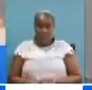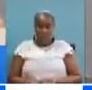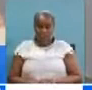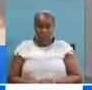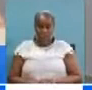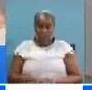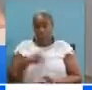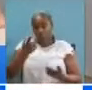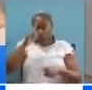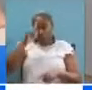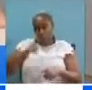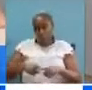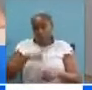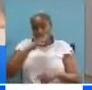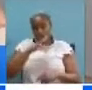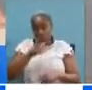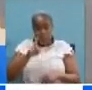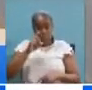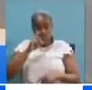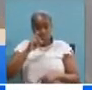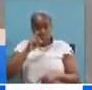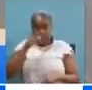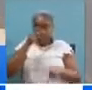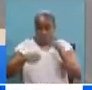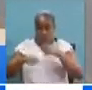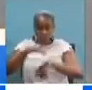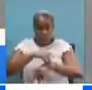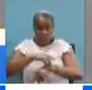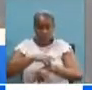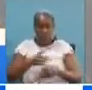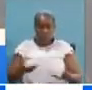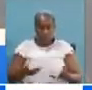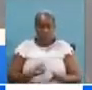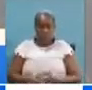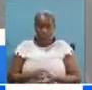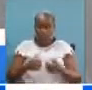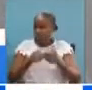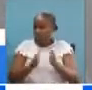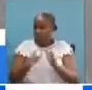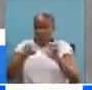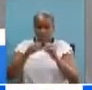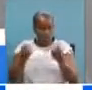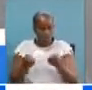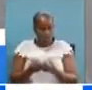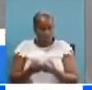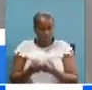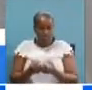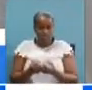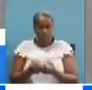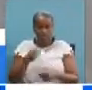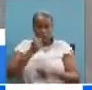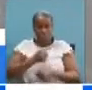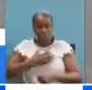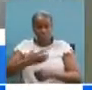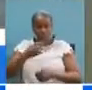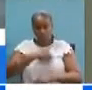o objetivo é falar da segurança do paciente, mobilizar toda a sociedade, os profissionais de saúde e